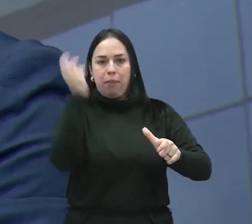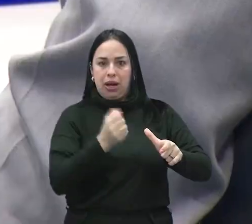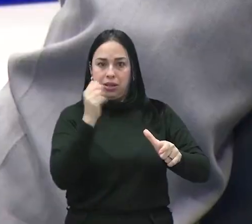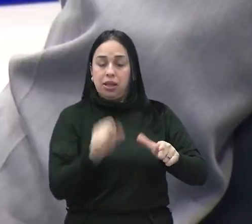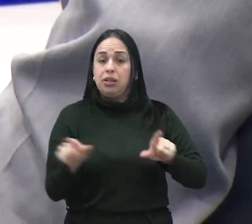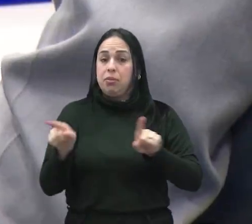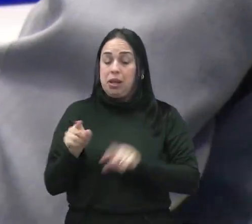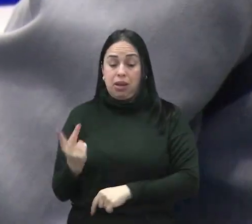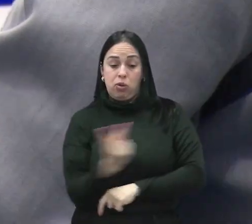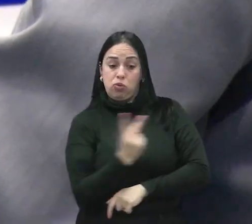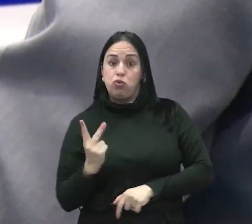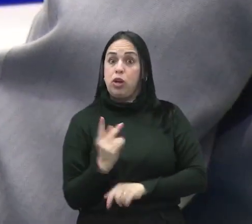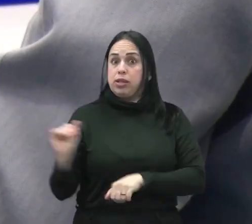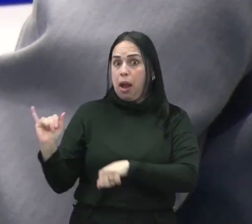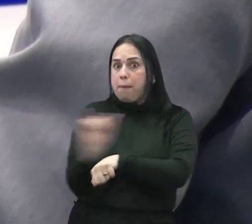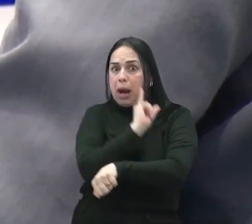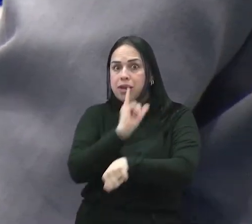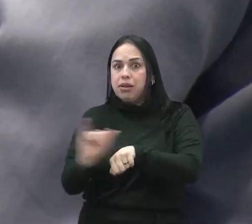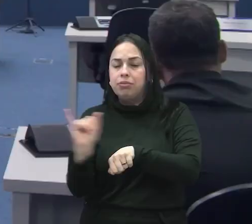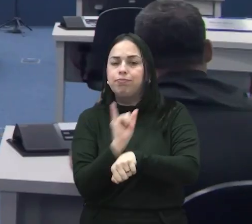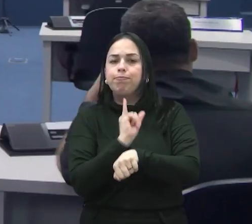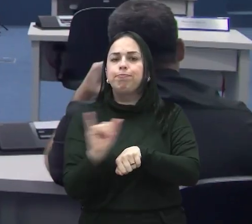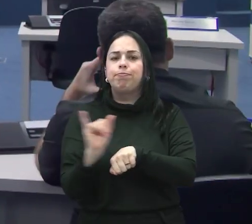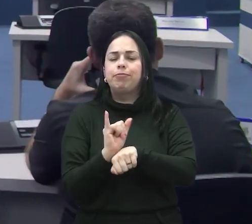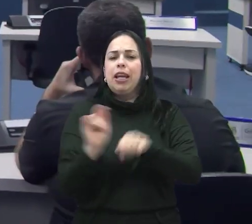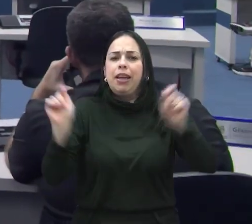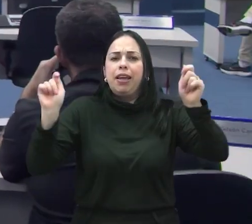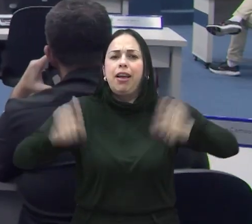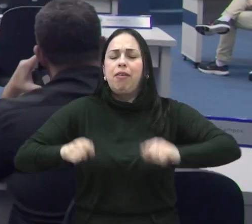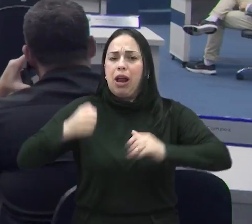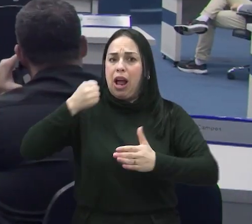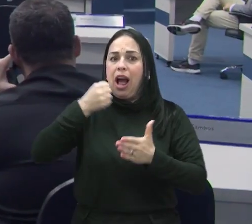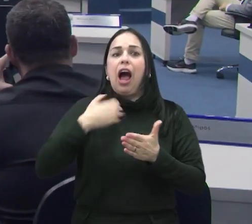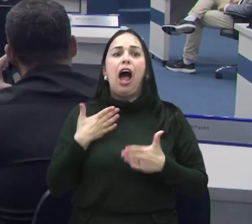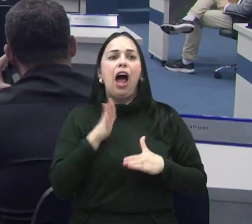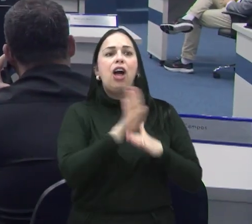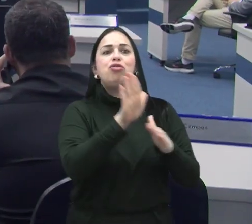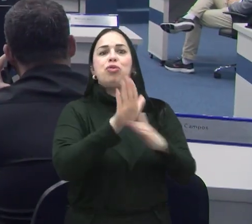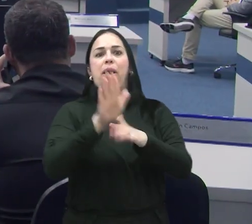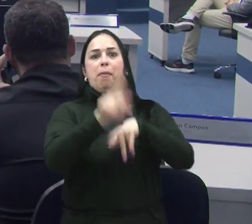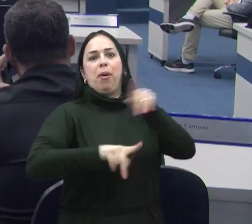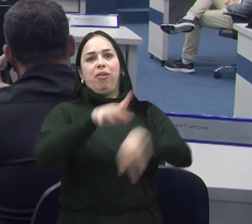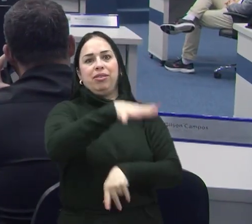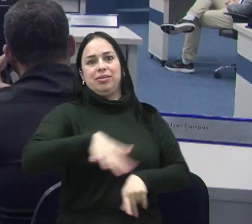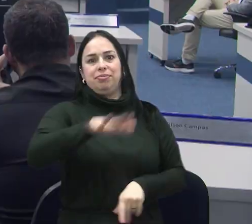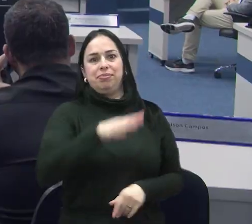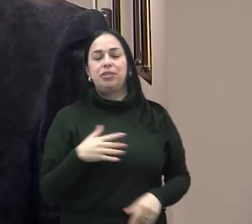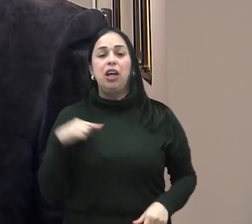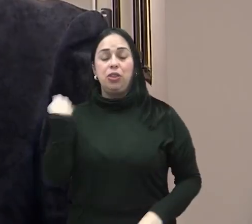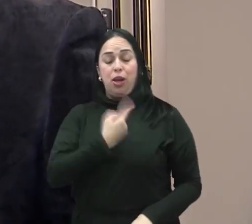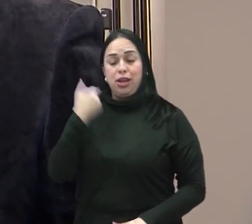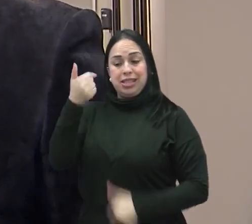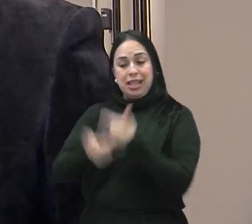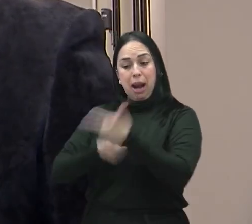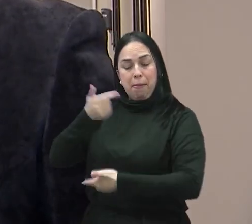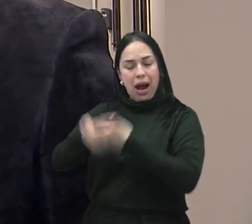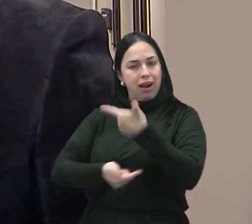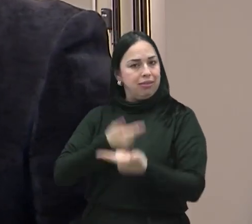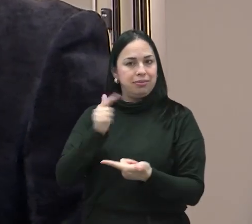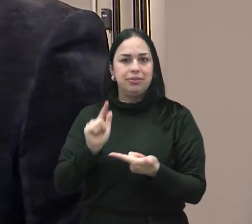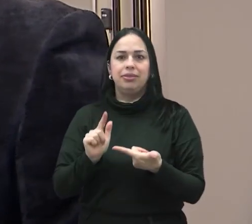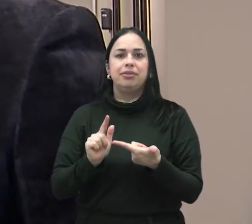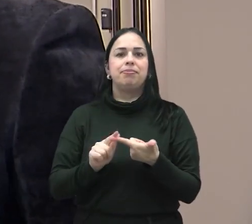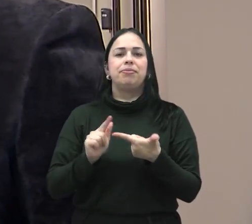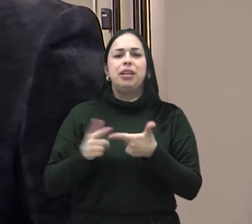ferramentas como requerimentos e indicações garante que o legislativo possa lutar pelos interesses da população. Trabalhamos para